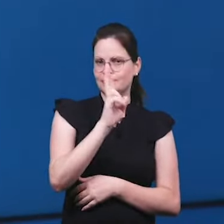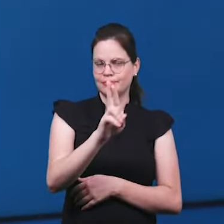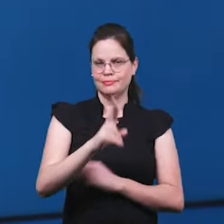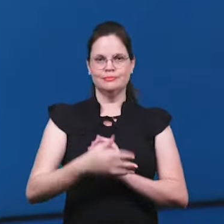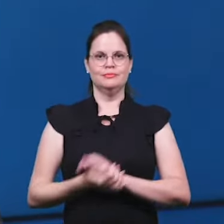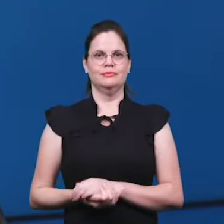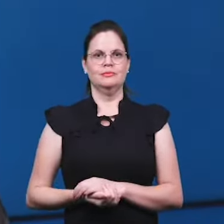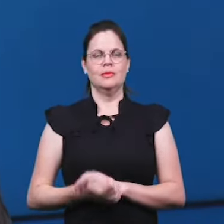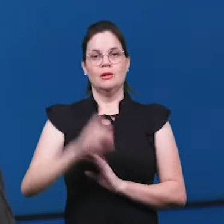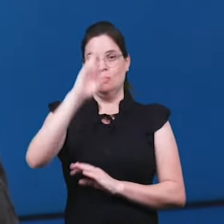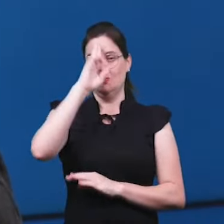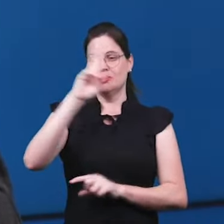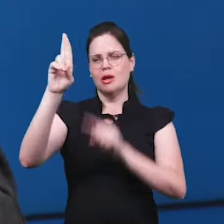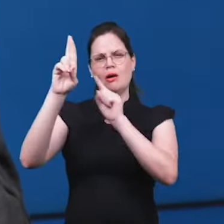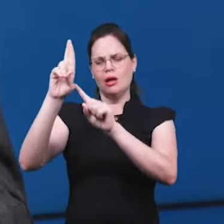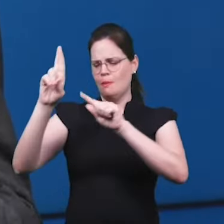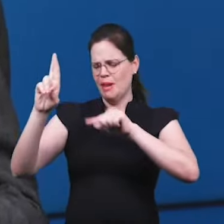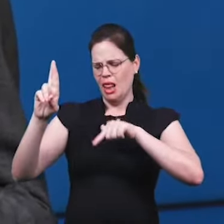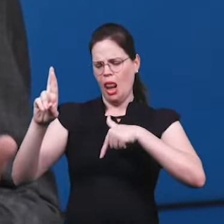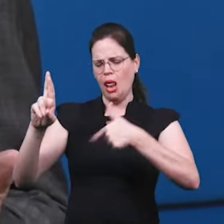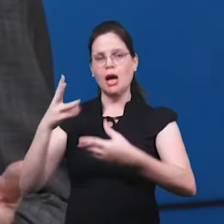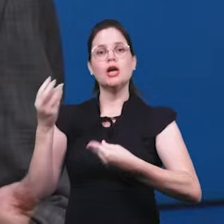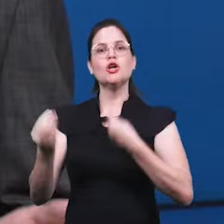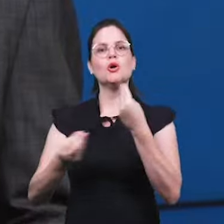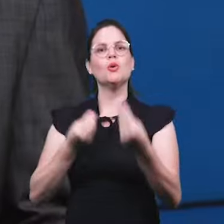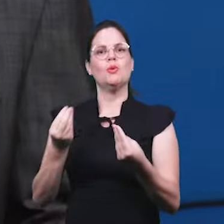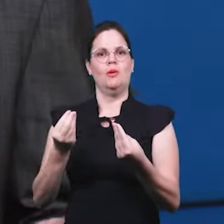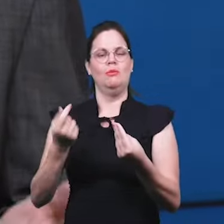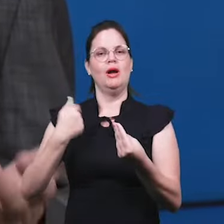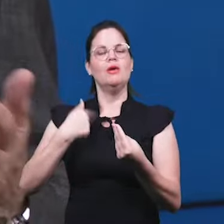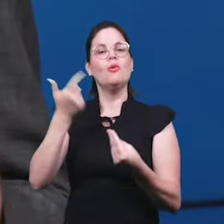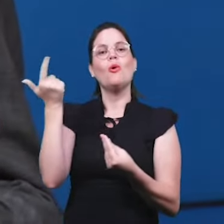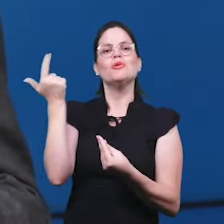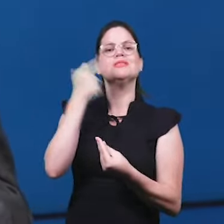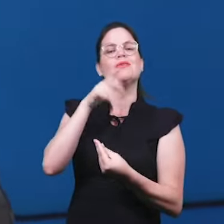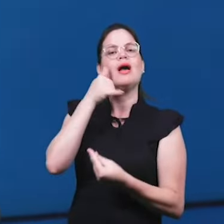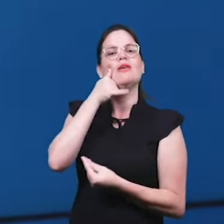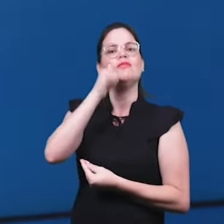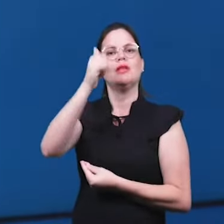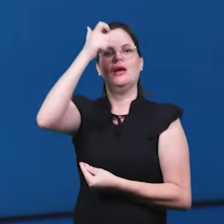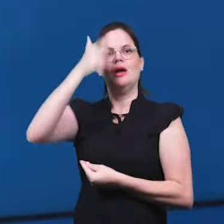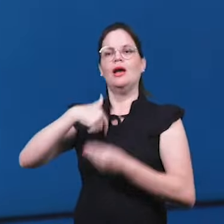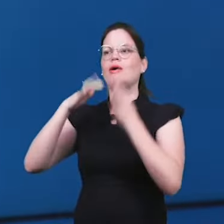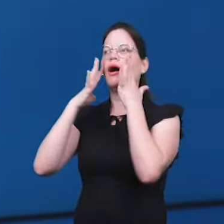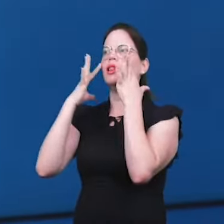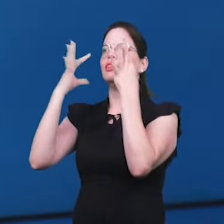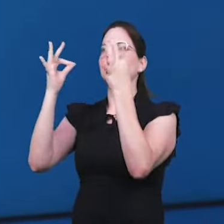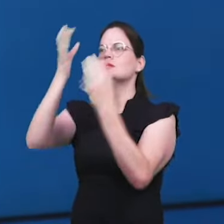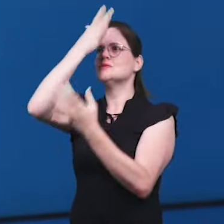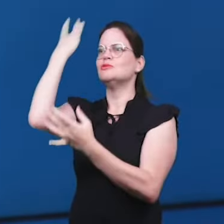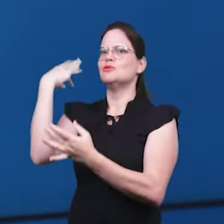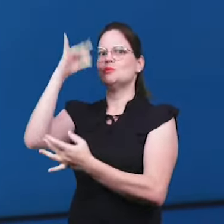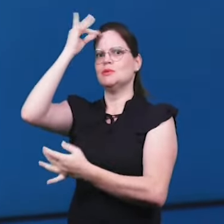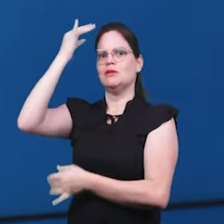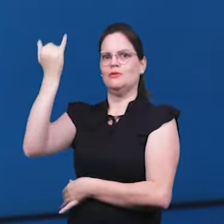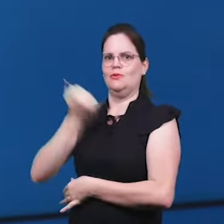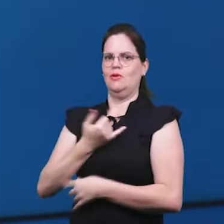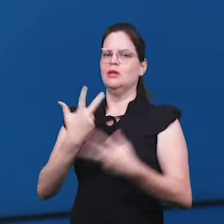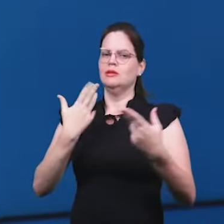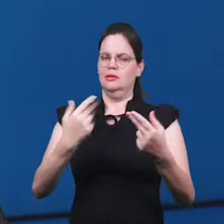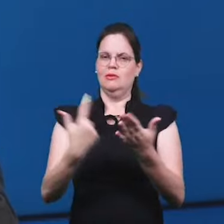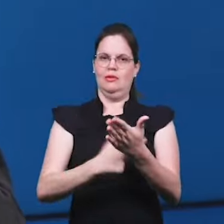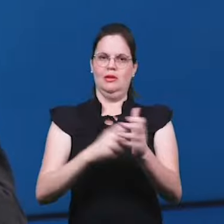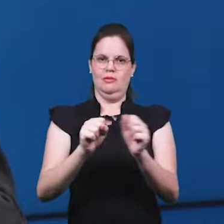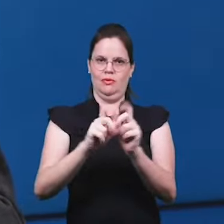número 4, a operação do Senhor está em ouvir o que o Espírito diz às igrejas, conforme o texto de Apocalipse